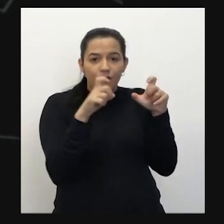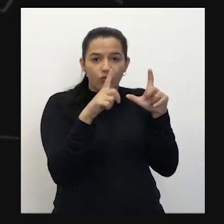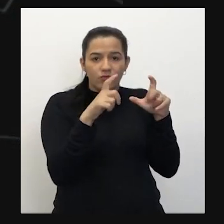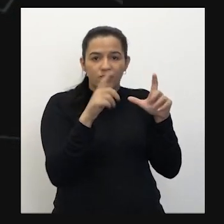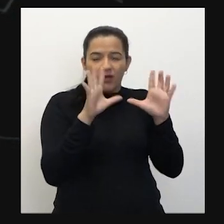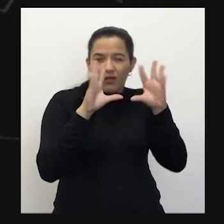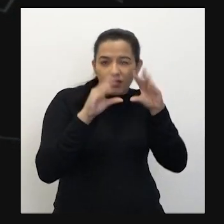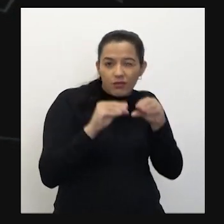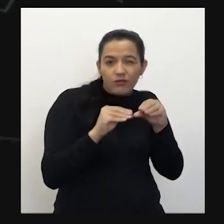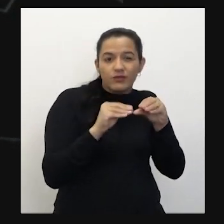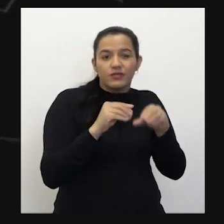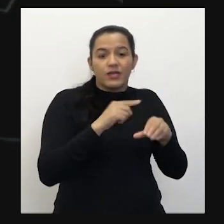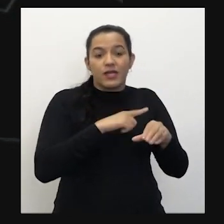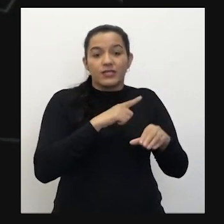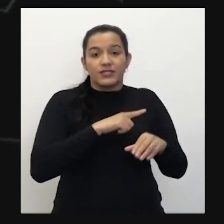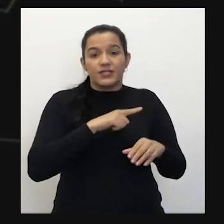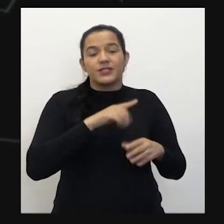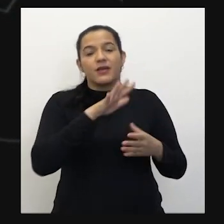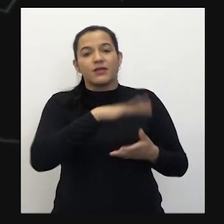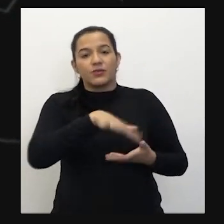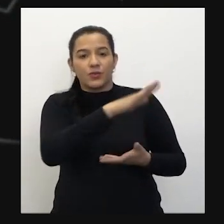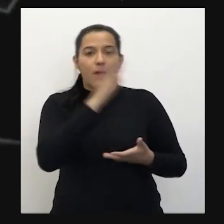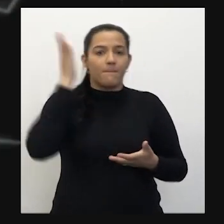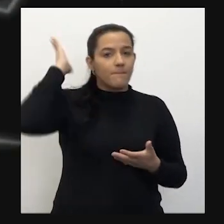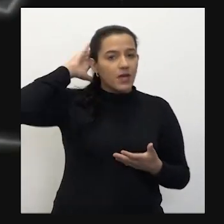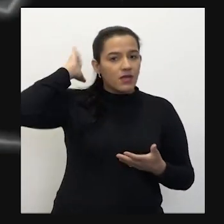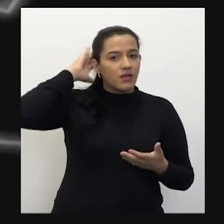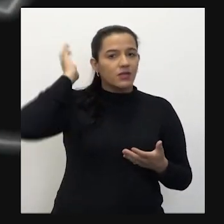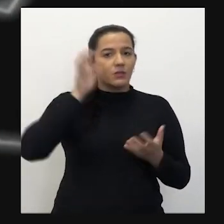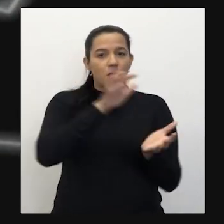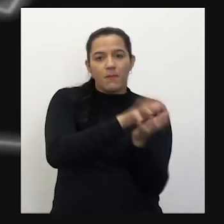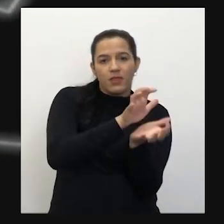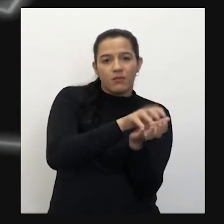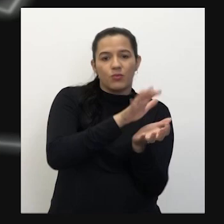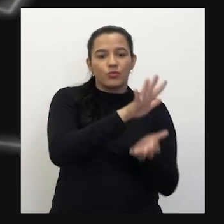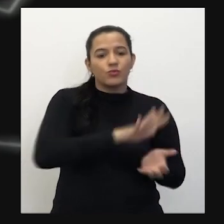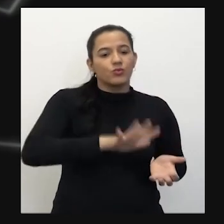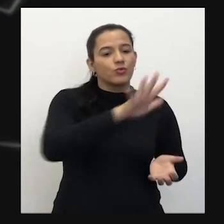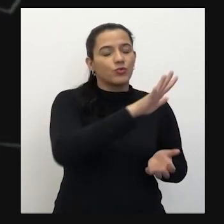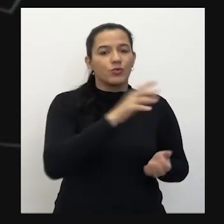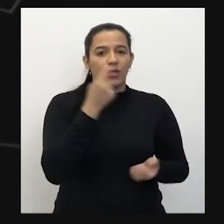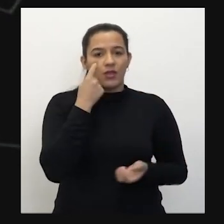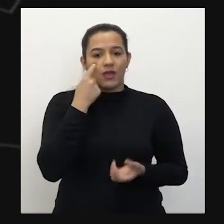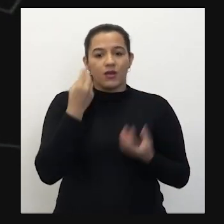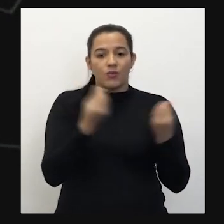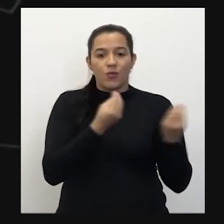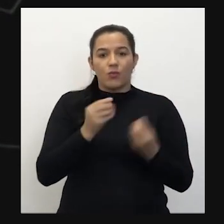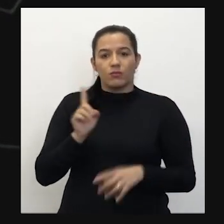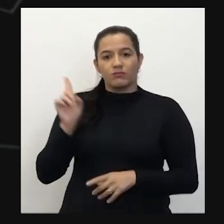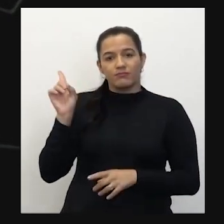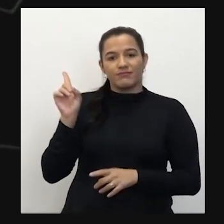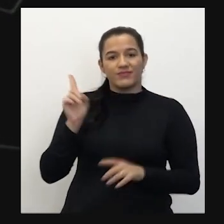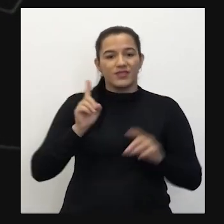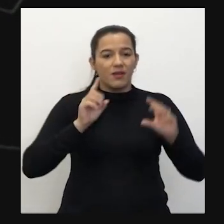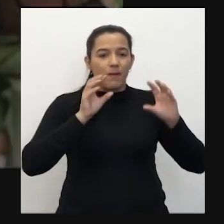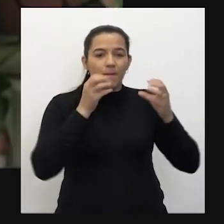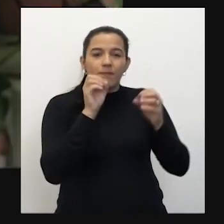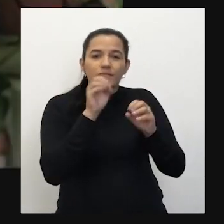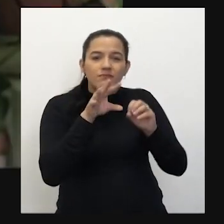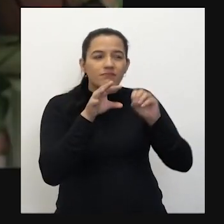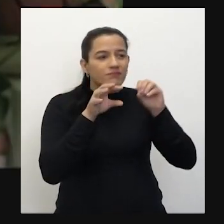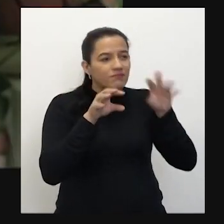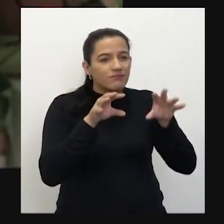ia estar a Paraíba e Pernambuco todos assim no escuro, e essa região ia estar assim, ó, piscando, se poesia